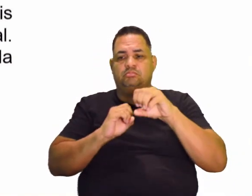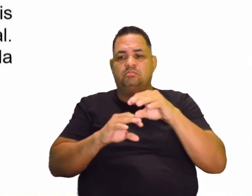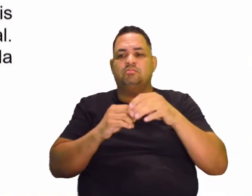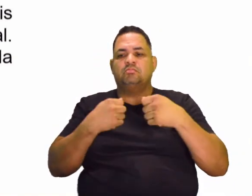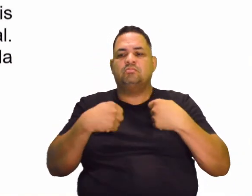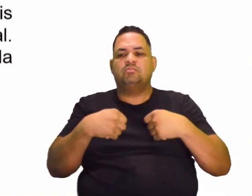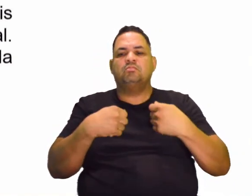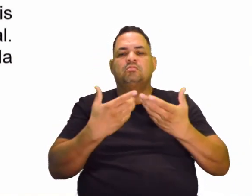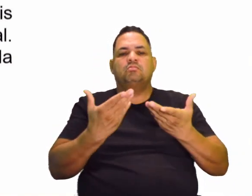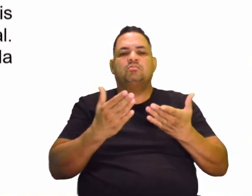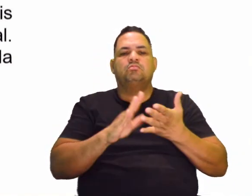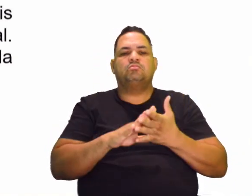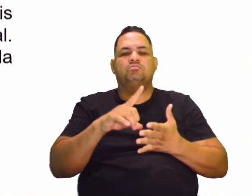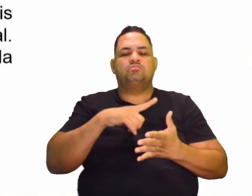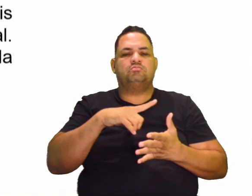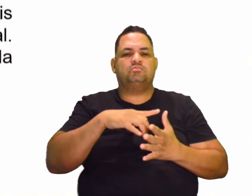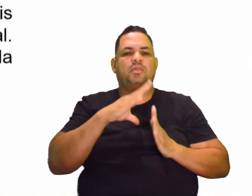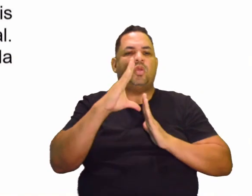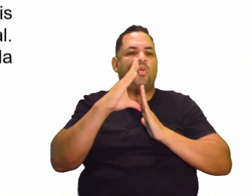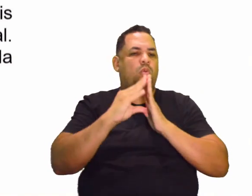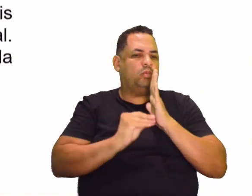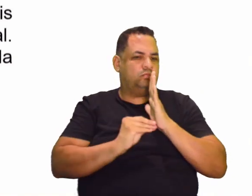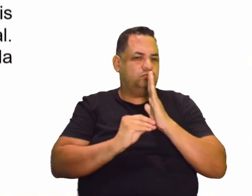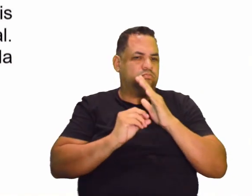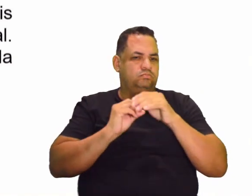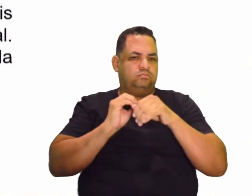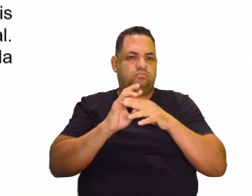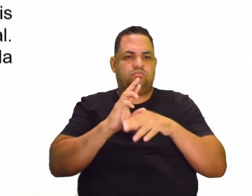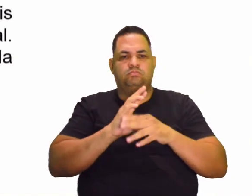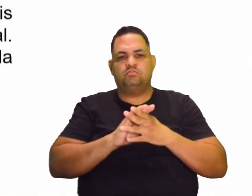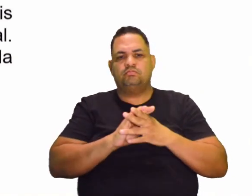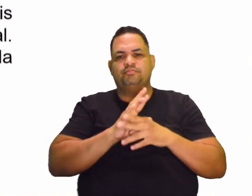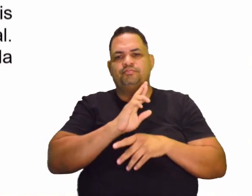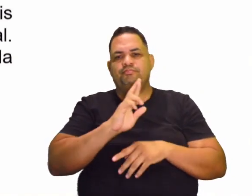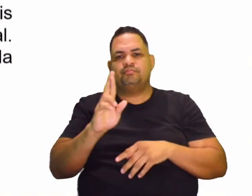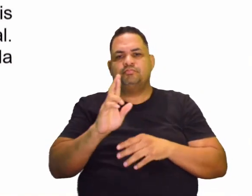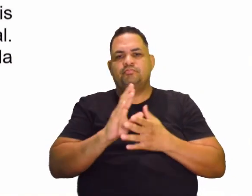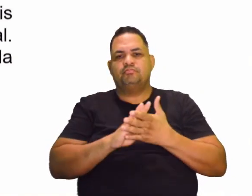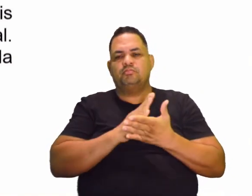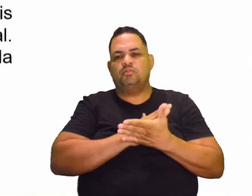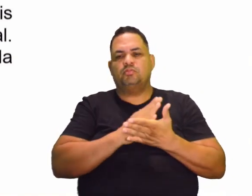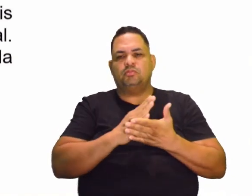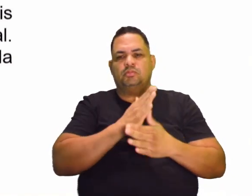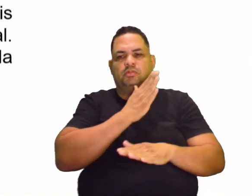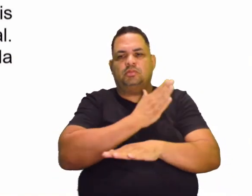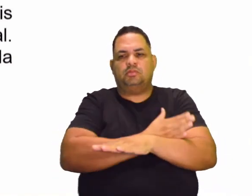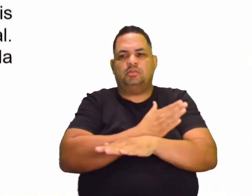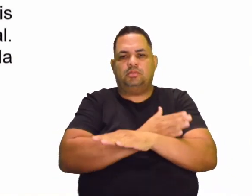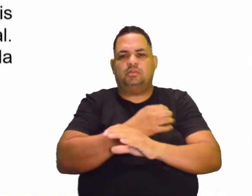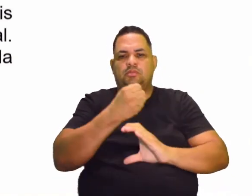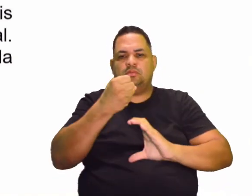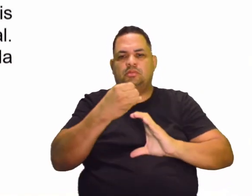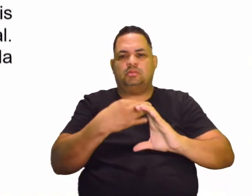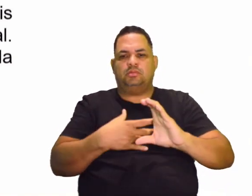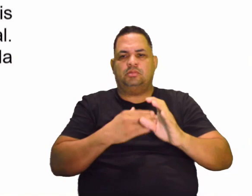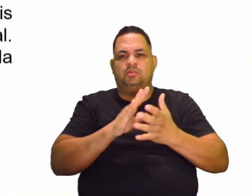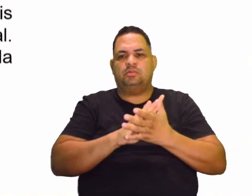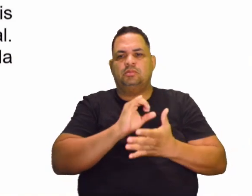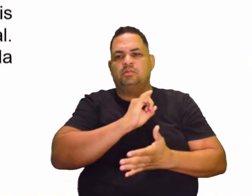com conteúdo religioso. Do início da Idade Média, caracterizado pela queda do Império Romano,